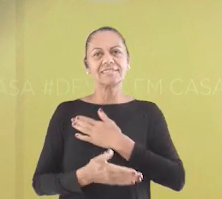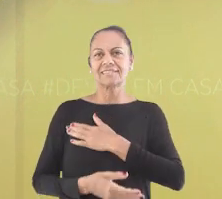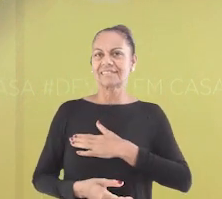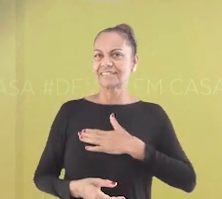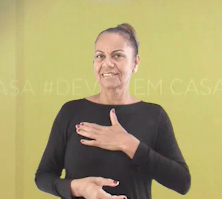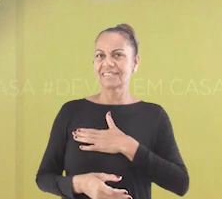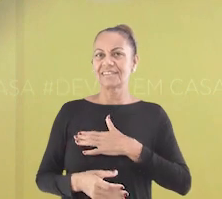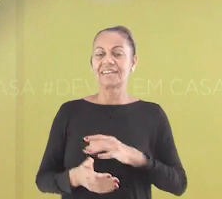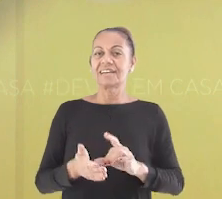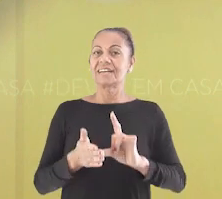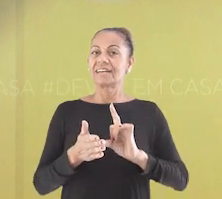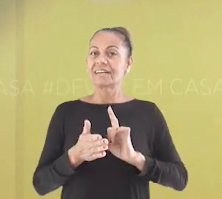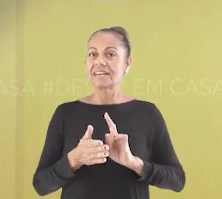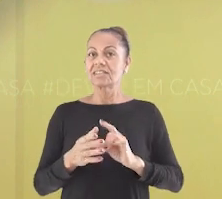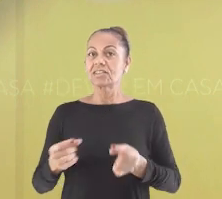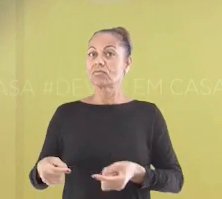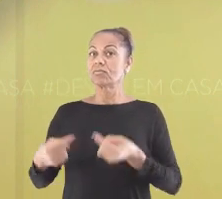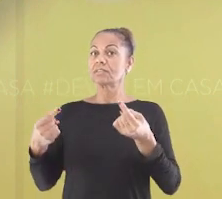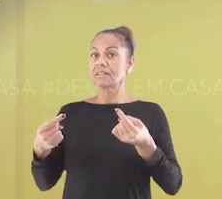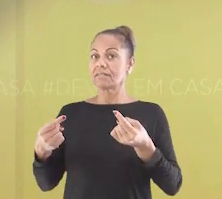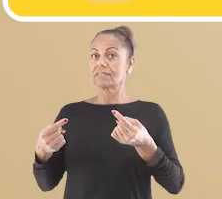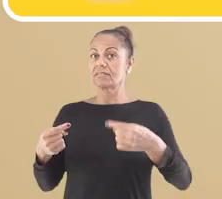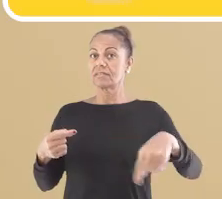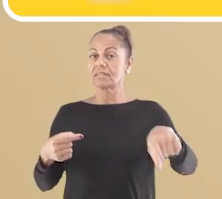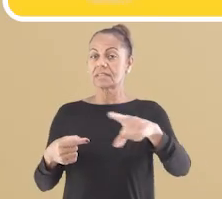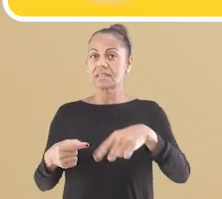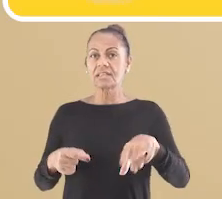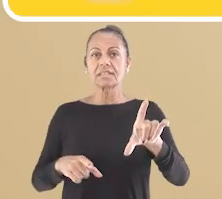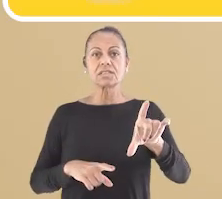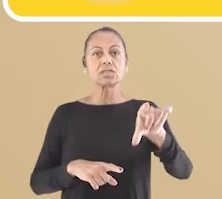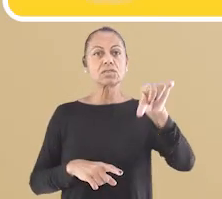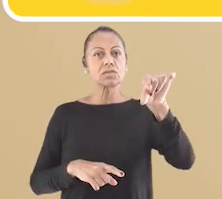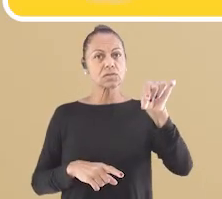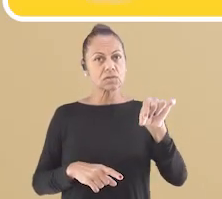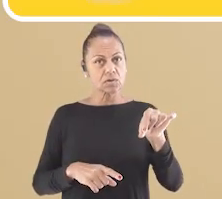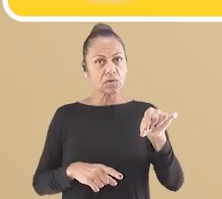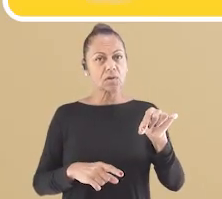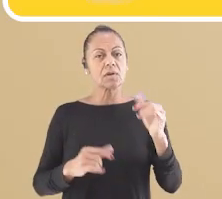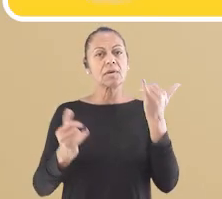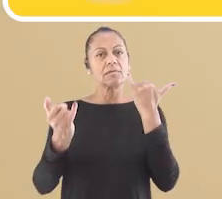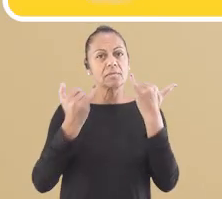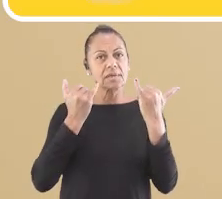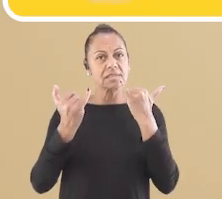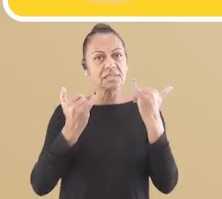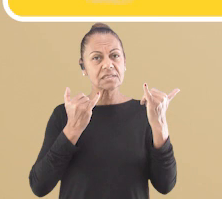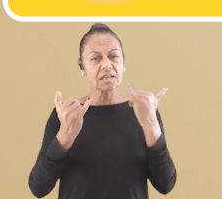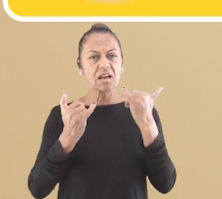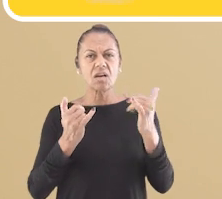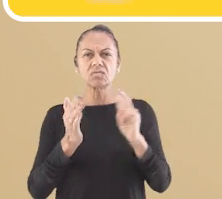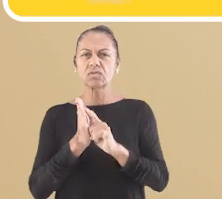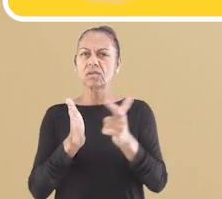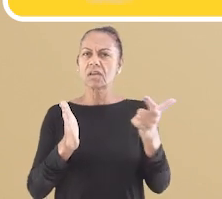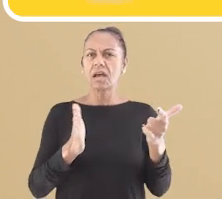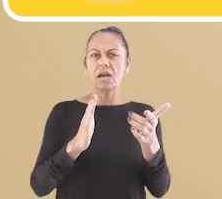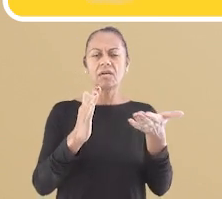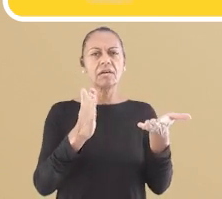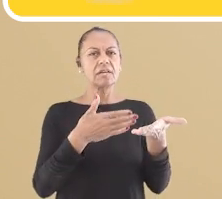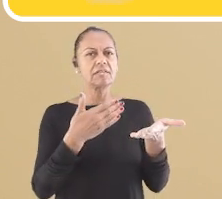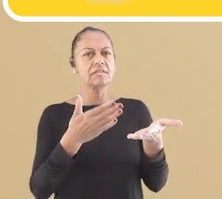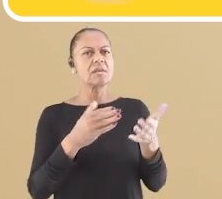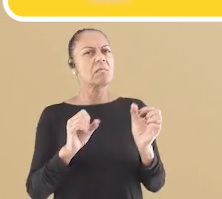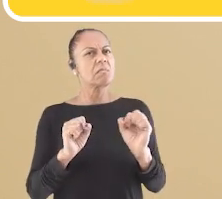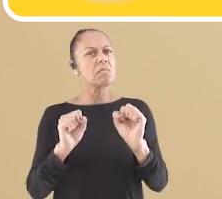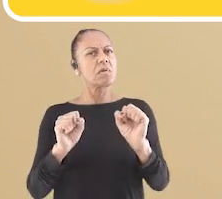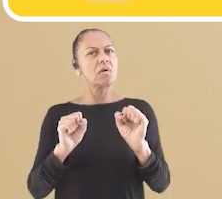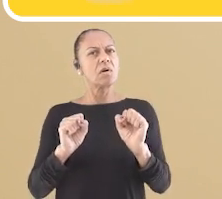hoje. E antes de nos despedirmos, que tal um desafio? Escolha uma matéria, notícia ou artigos publicados em algum jornal ou